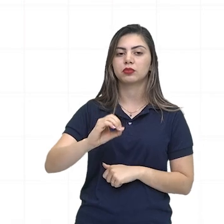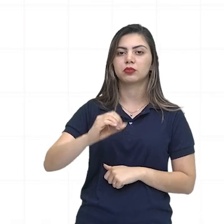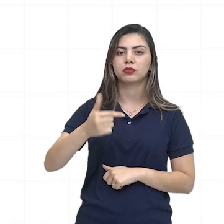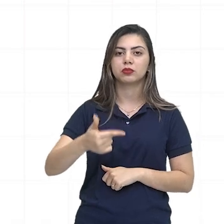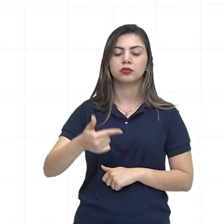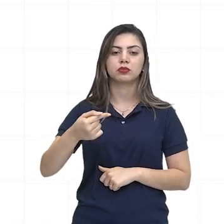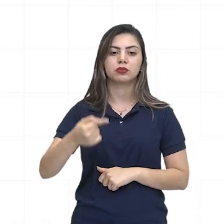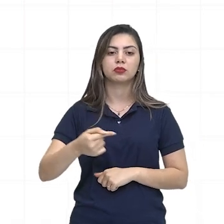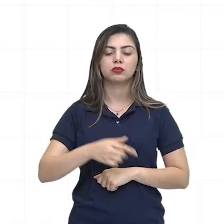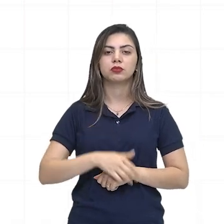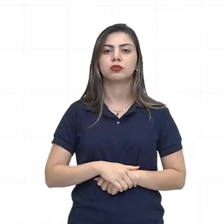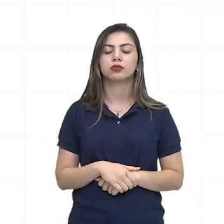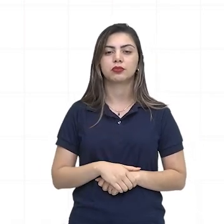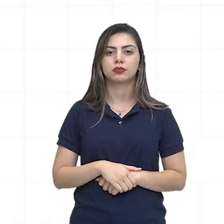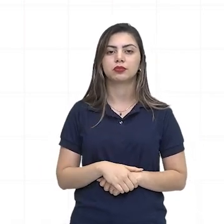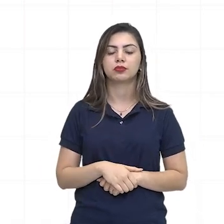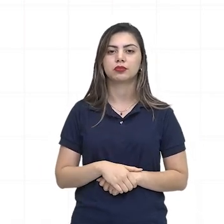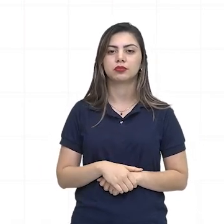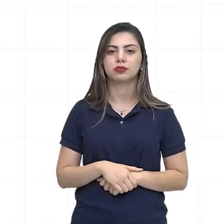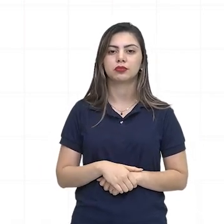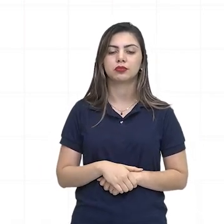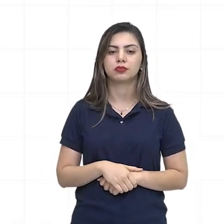dividido por